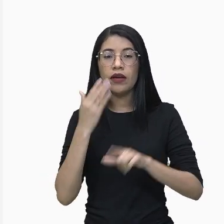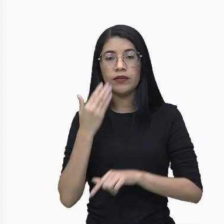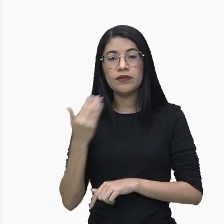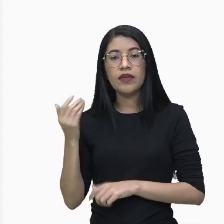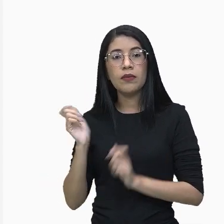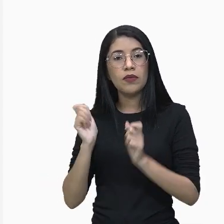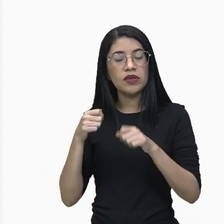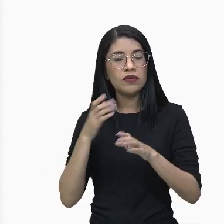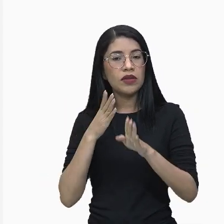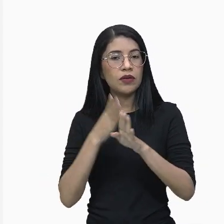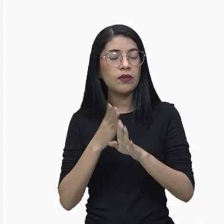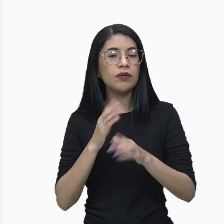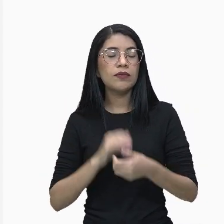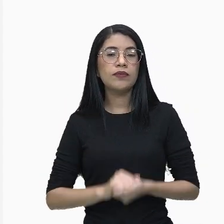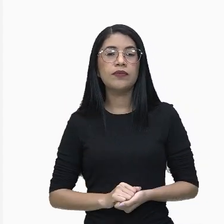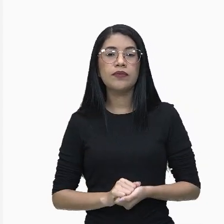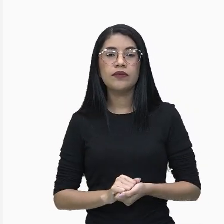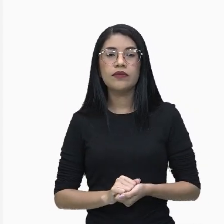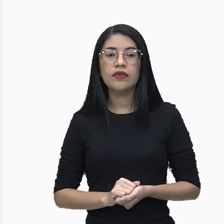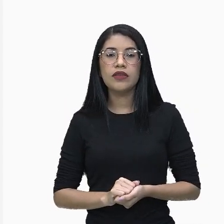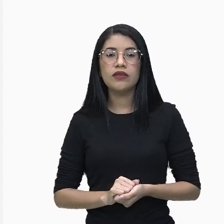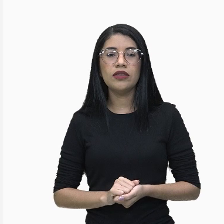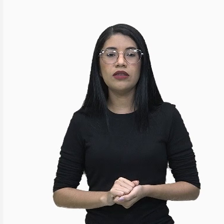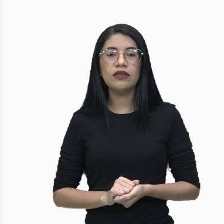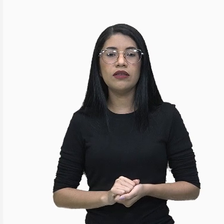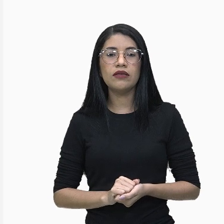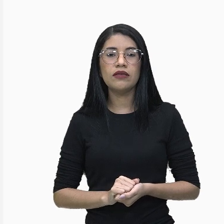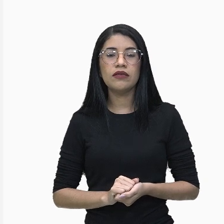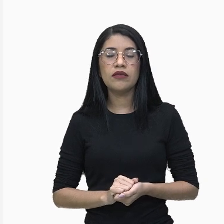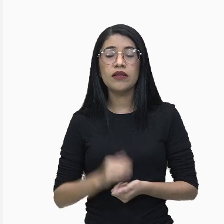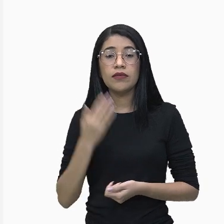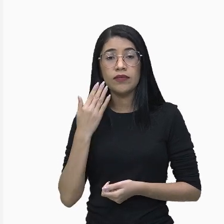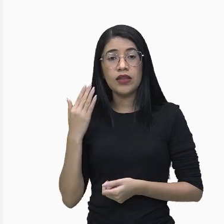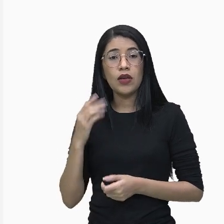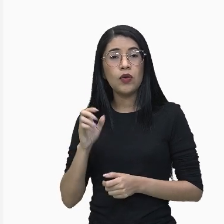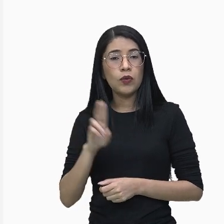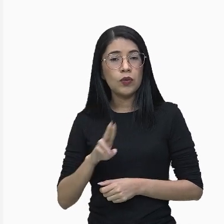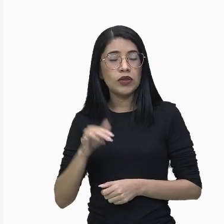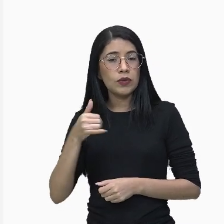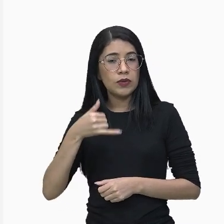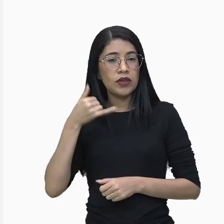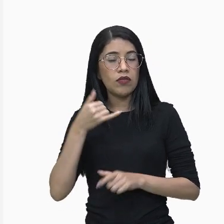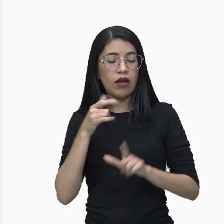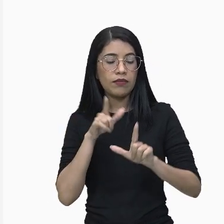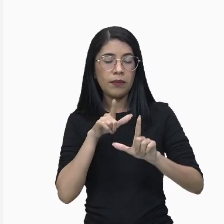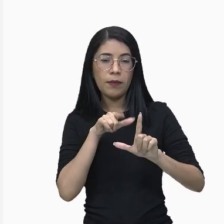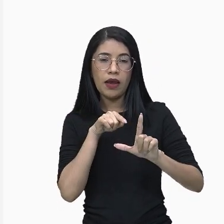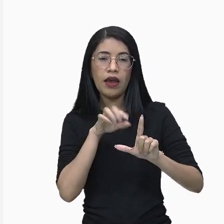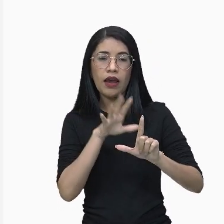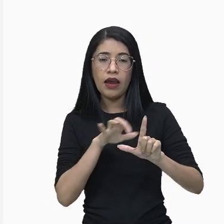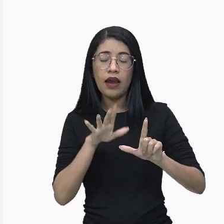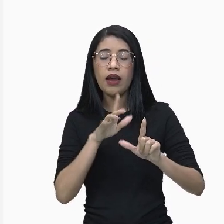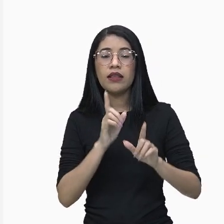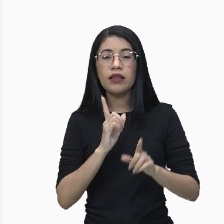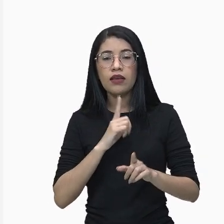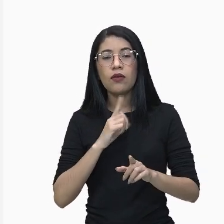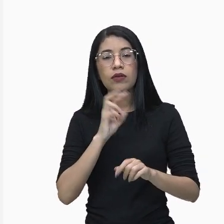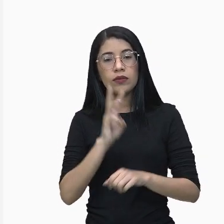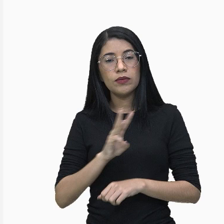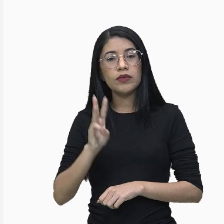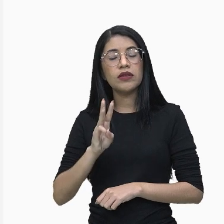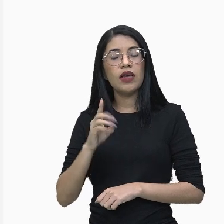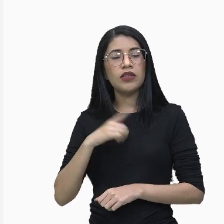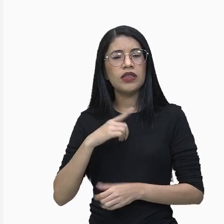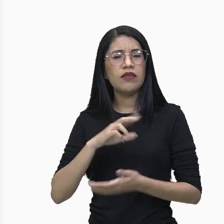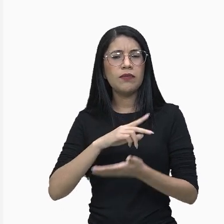esse k code Então nesse q code você apontar a câmera do seu celular você pode ter acesso a um site certo então a produção literária de